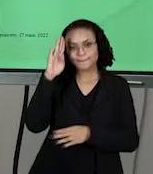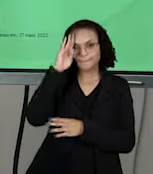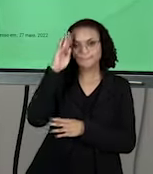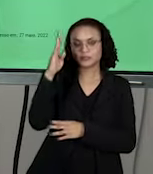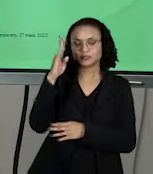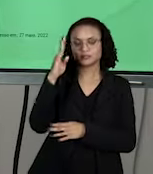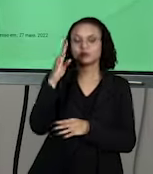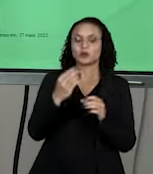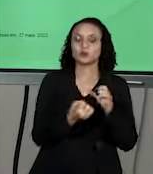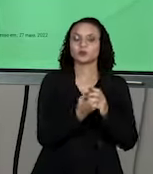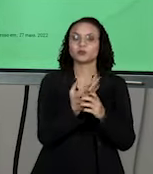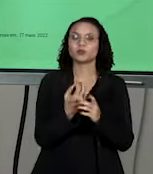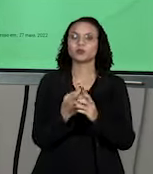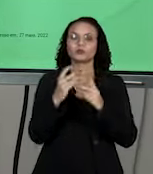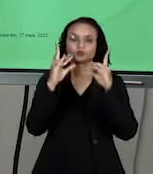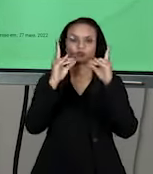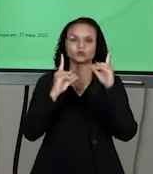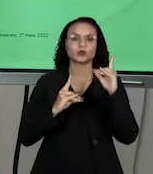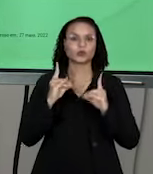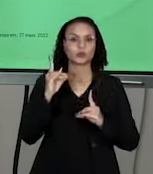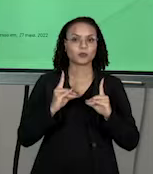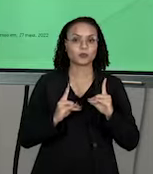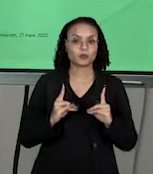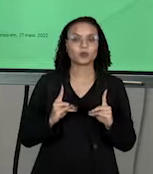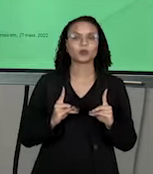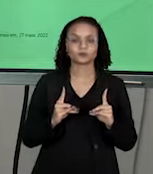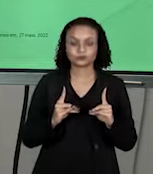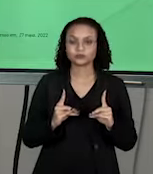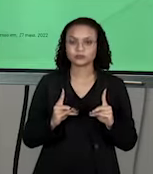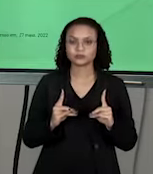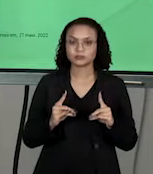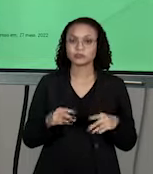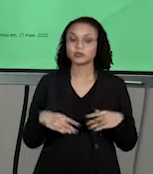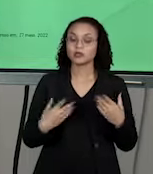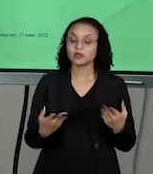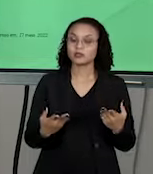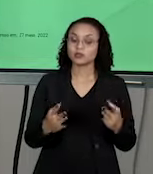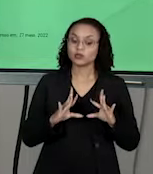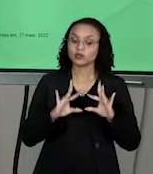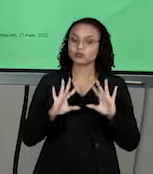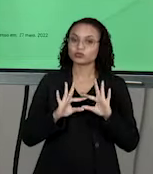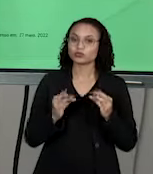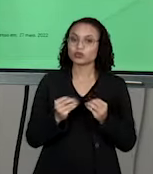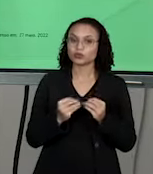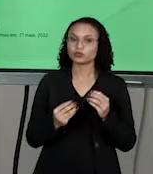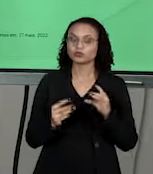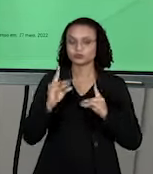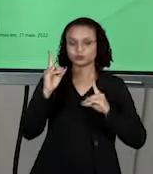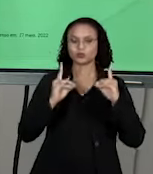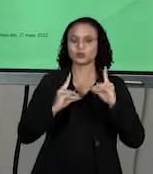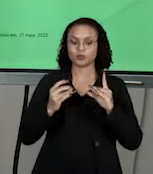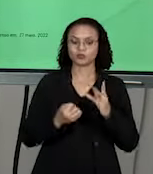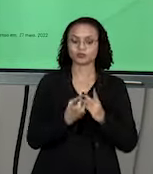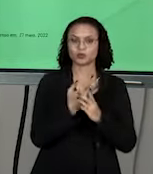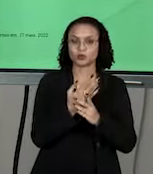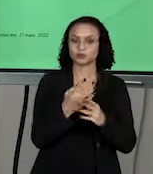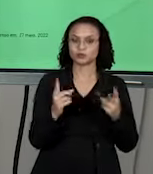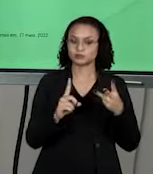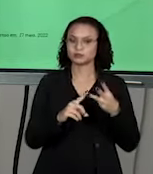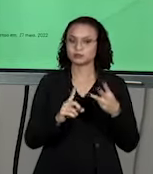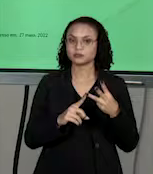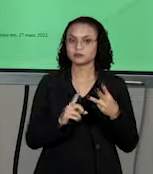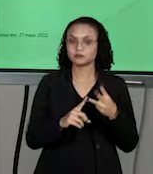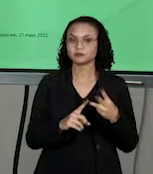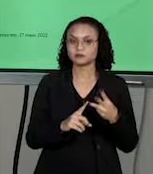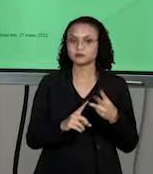produzir hormônios e os hormônios produzidos por ela irá ativar as demais glândulas a